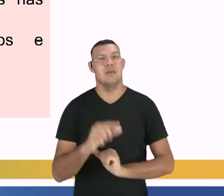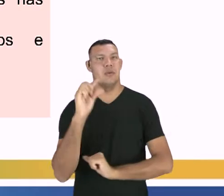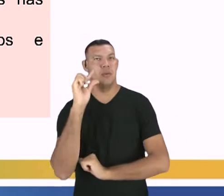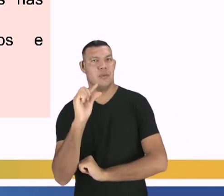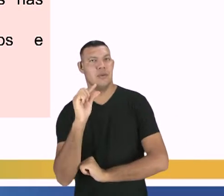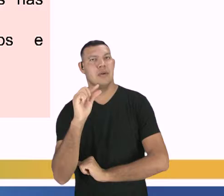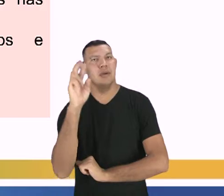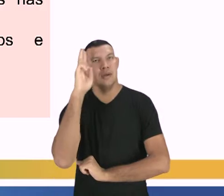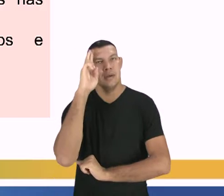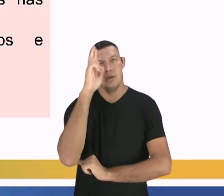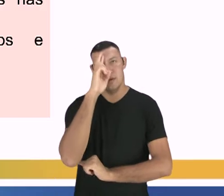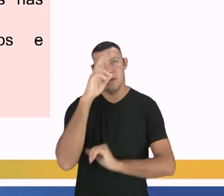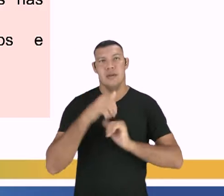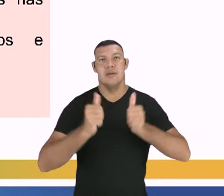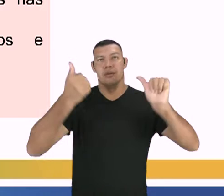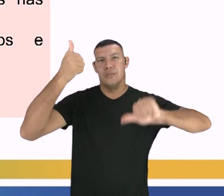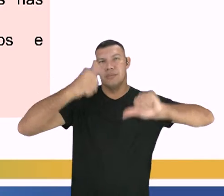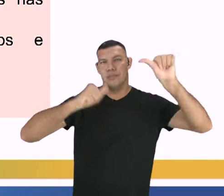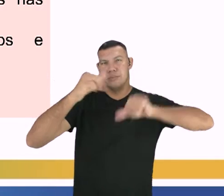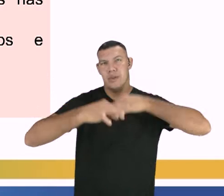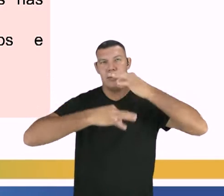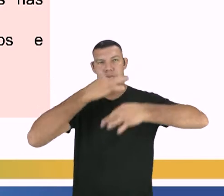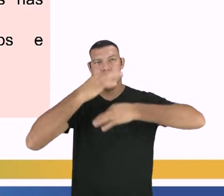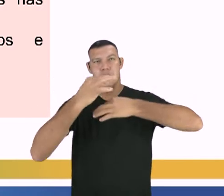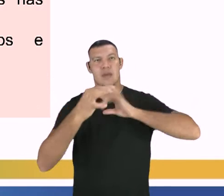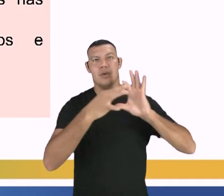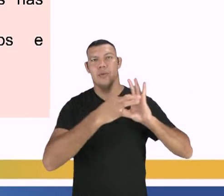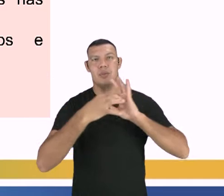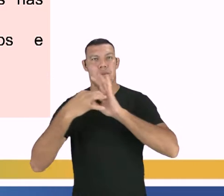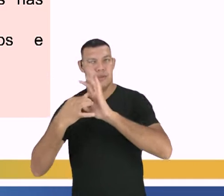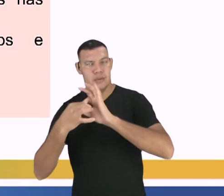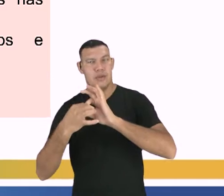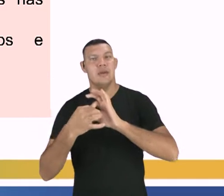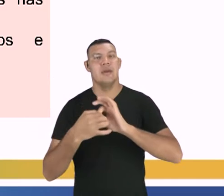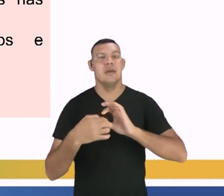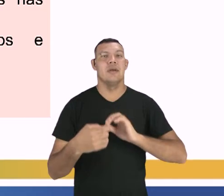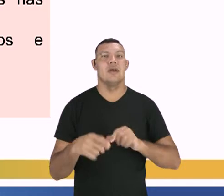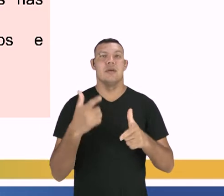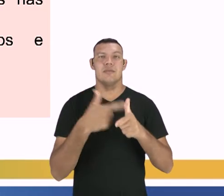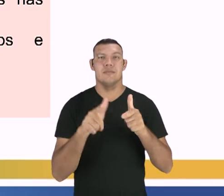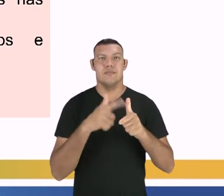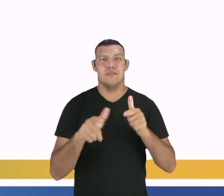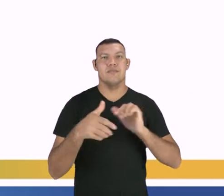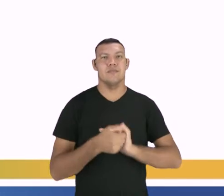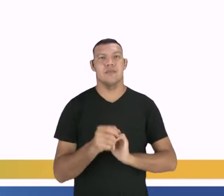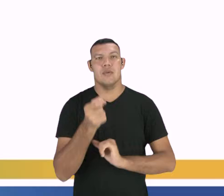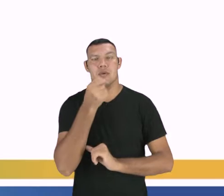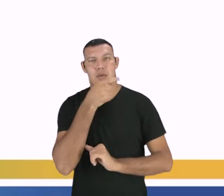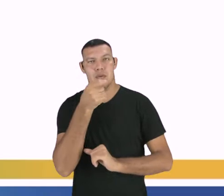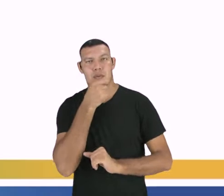humor crítico, irônico e sarcástico, linha cronológica estabelecida.